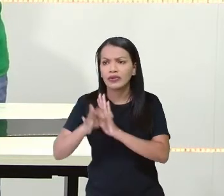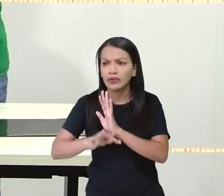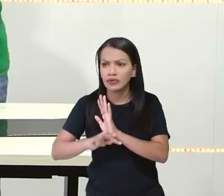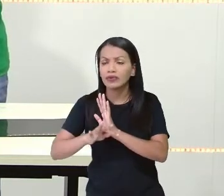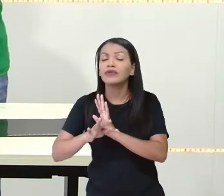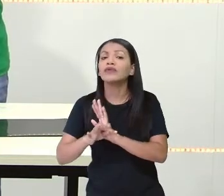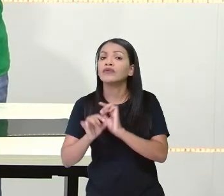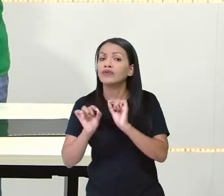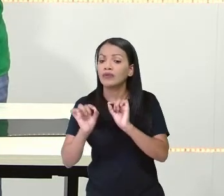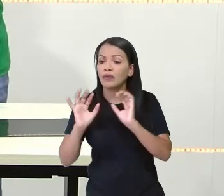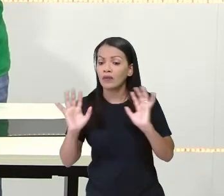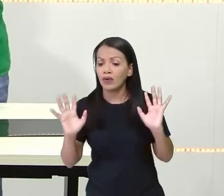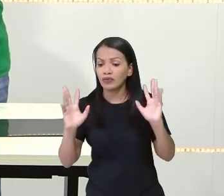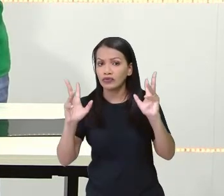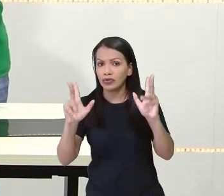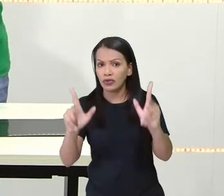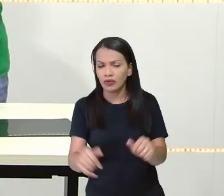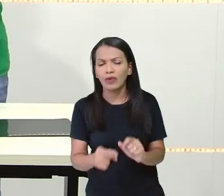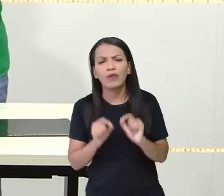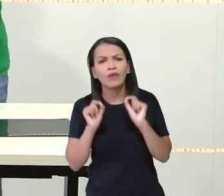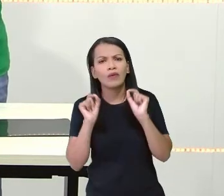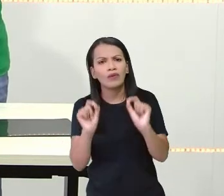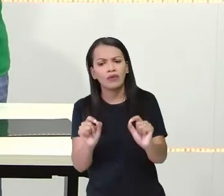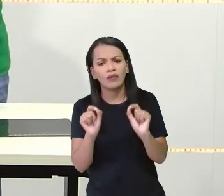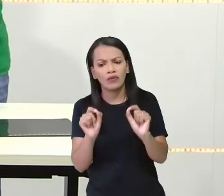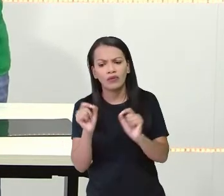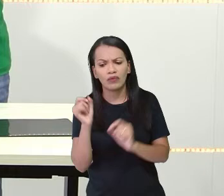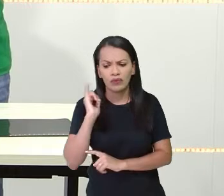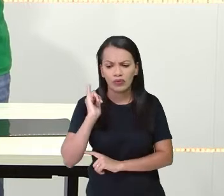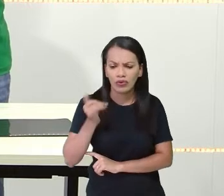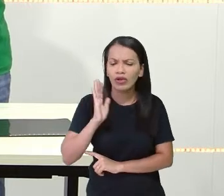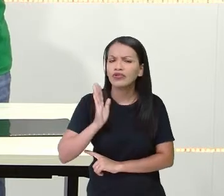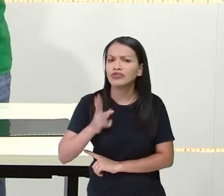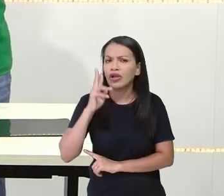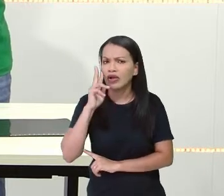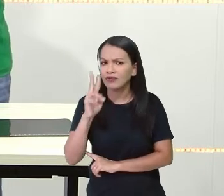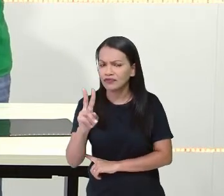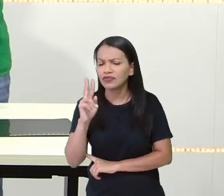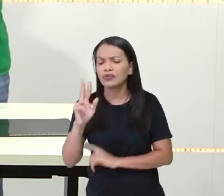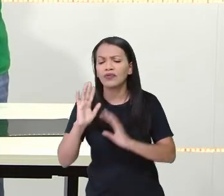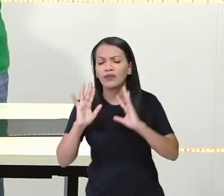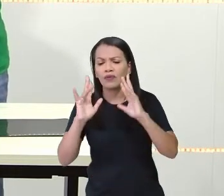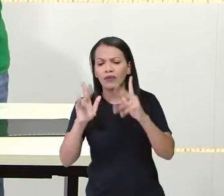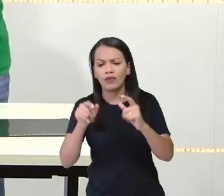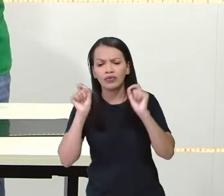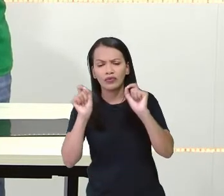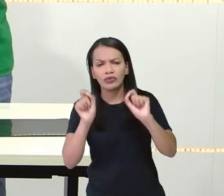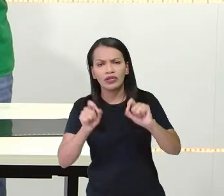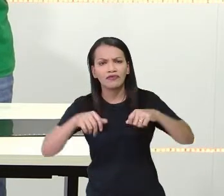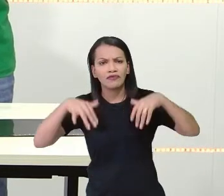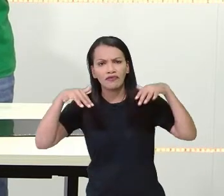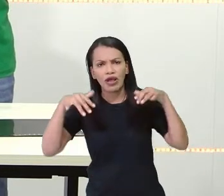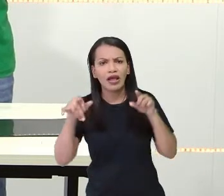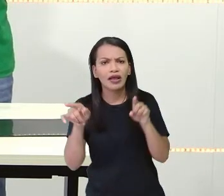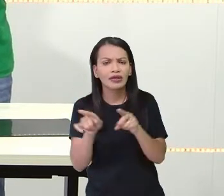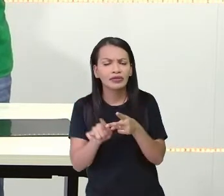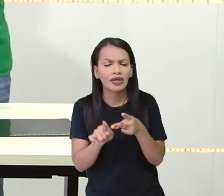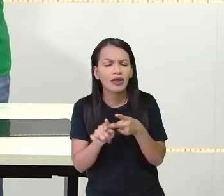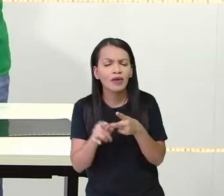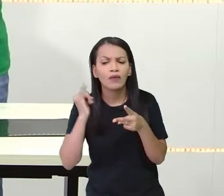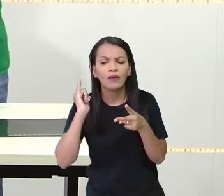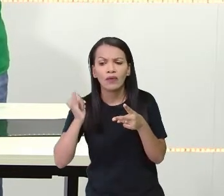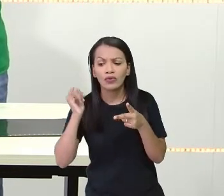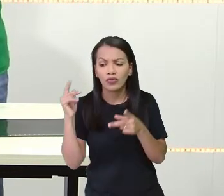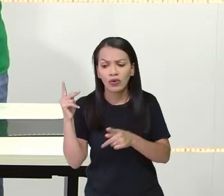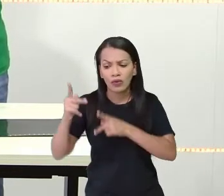de modo geral. O que é um conto? A gente já viu conto de fada, já viu que tem um conto popular, que tem